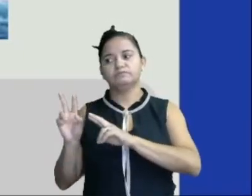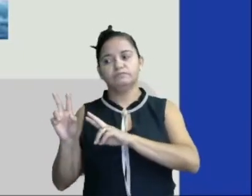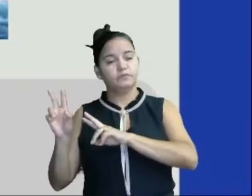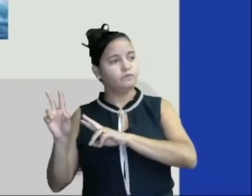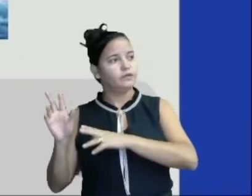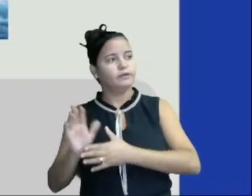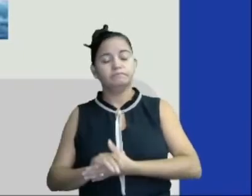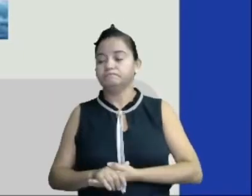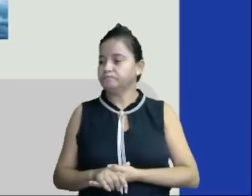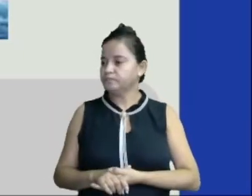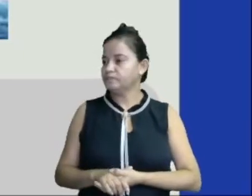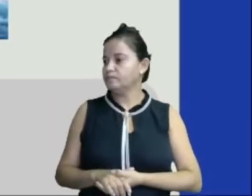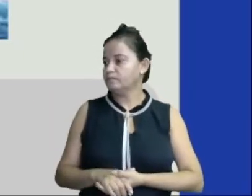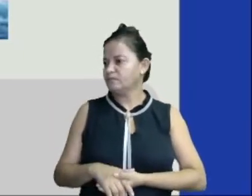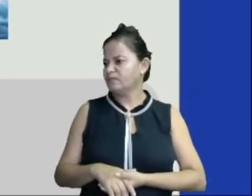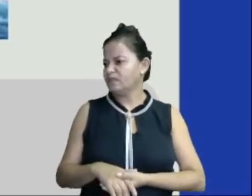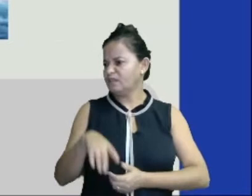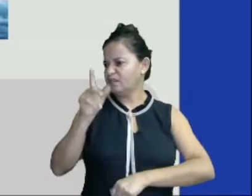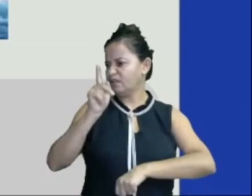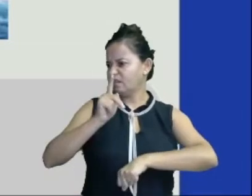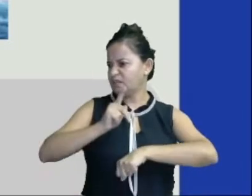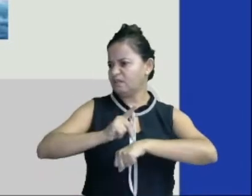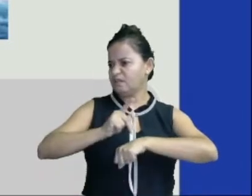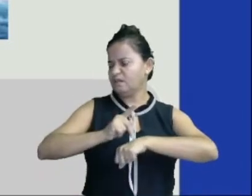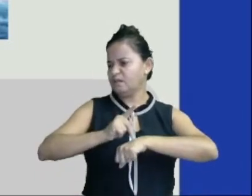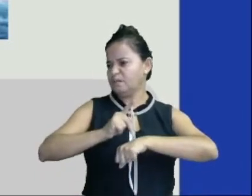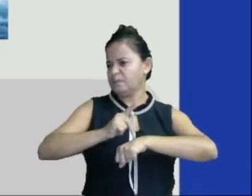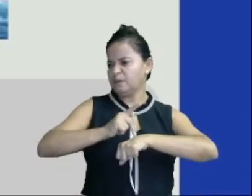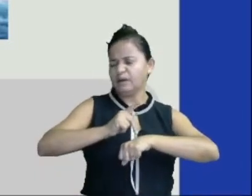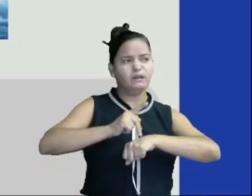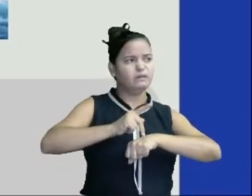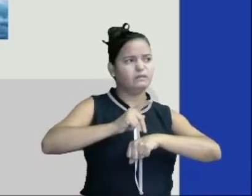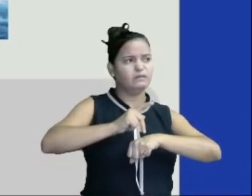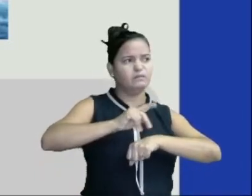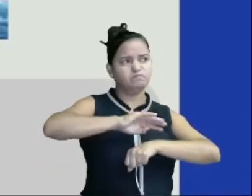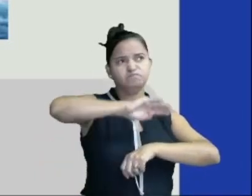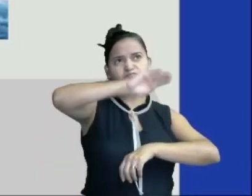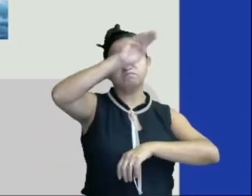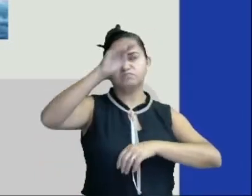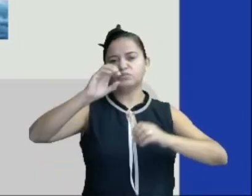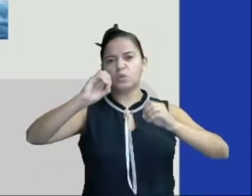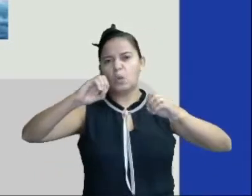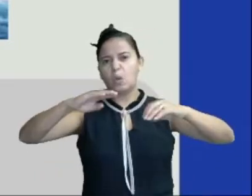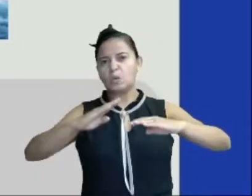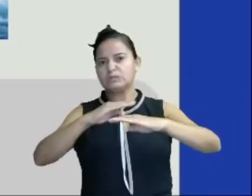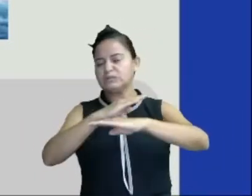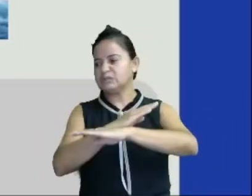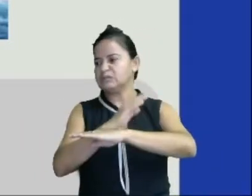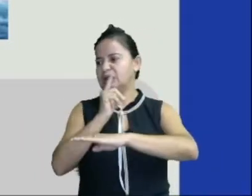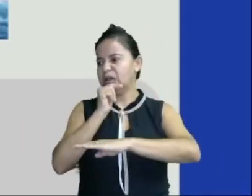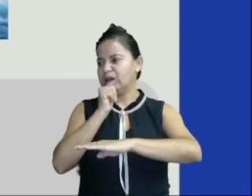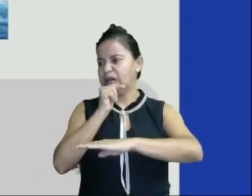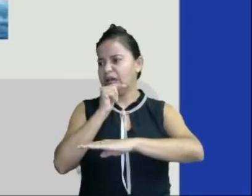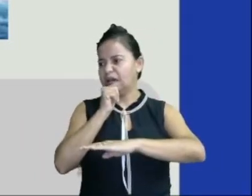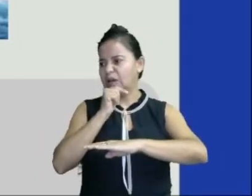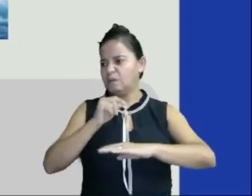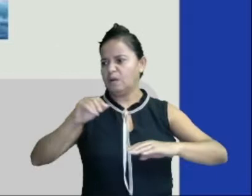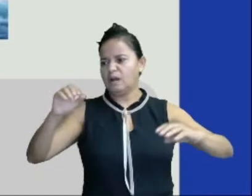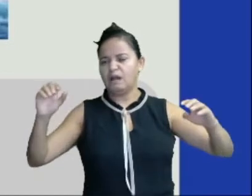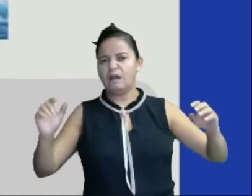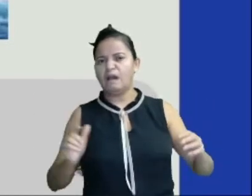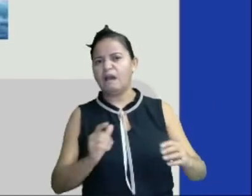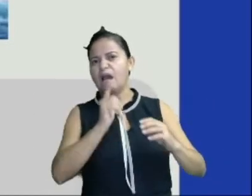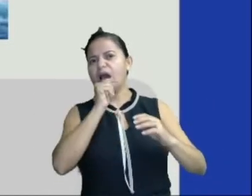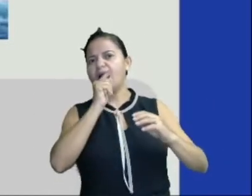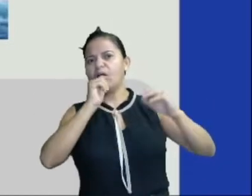erosão ocorrendo nessa rocha por causas naturais. A gente pode observar uma erosão marinha, né, provocada ali